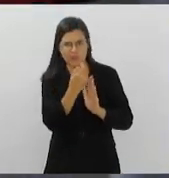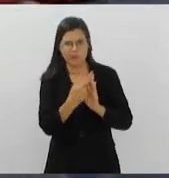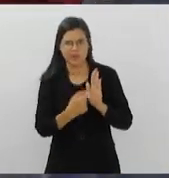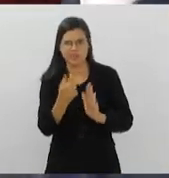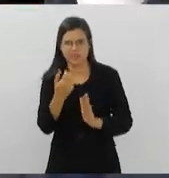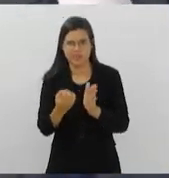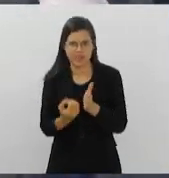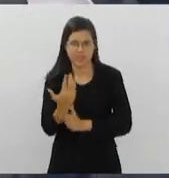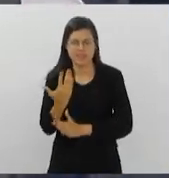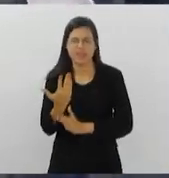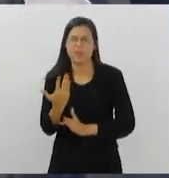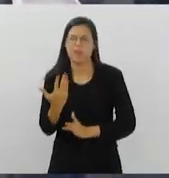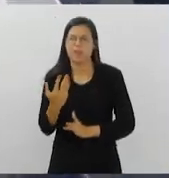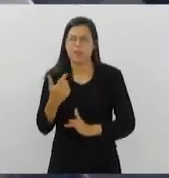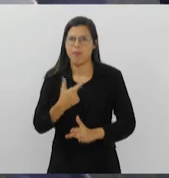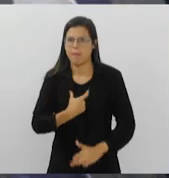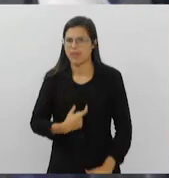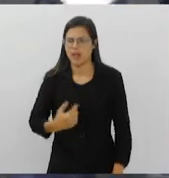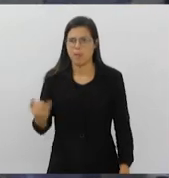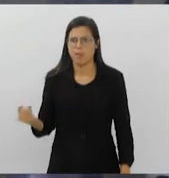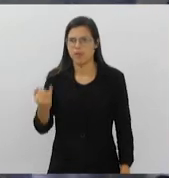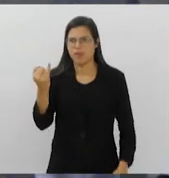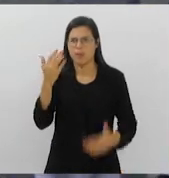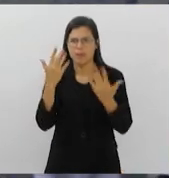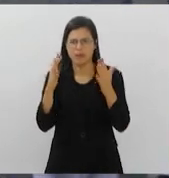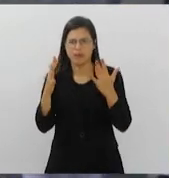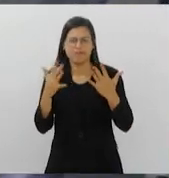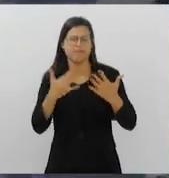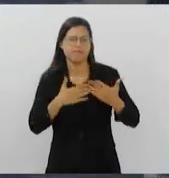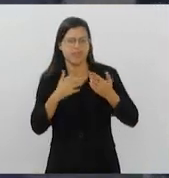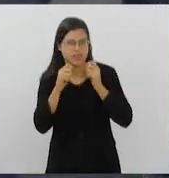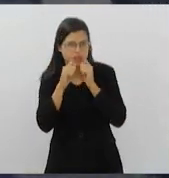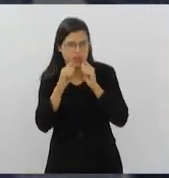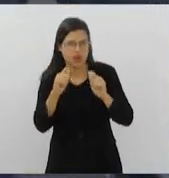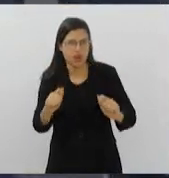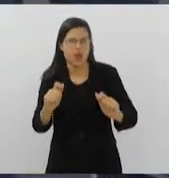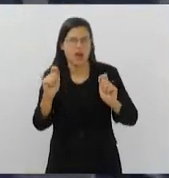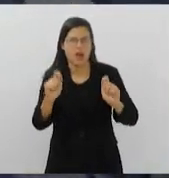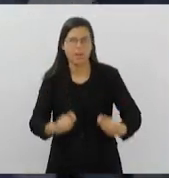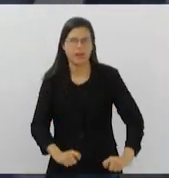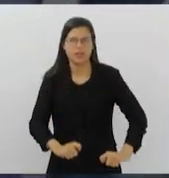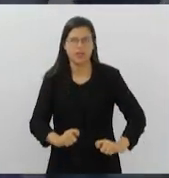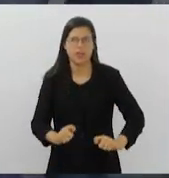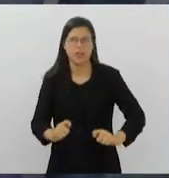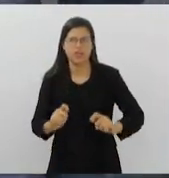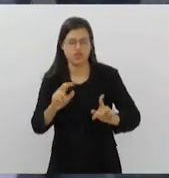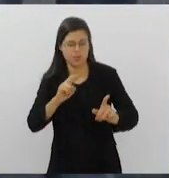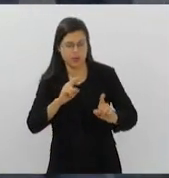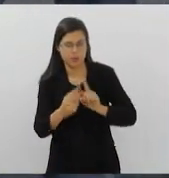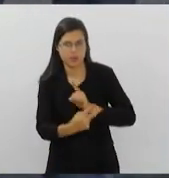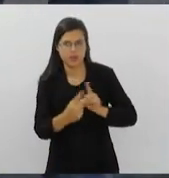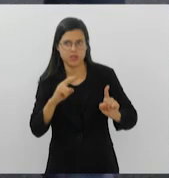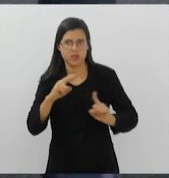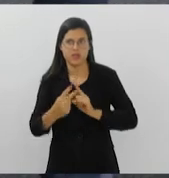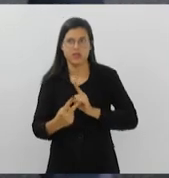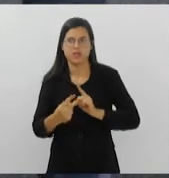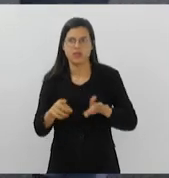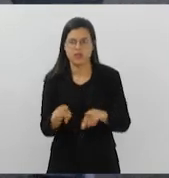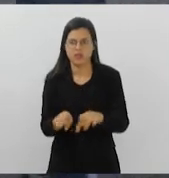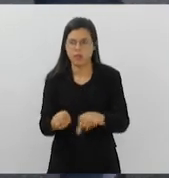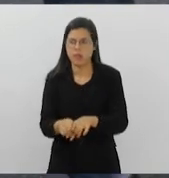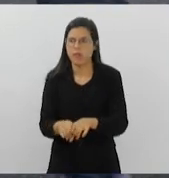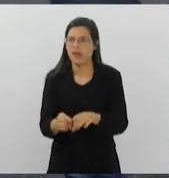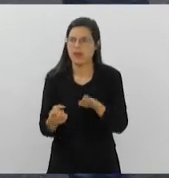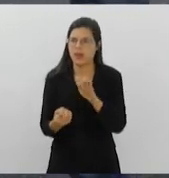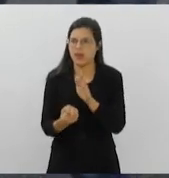medalha importantíssima. E quero parabenizar a minha assessoria pela capacidade, pela visão e pela formulação de estar